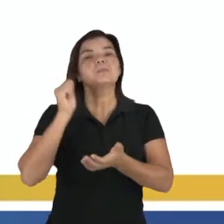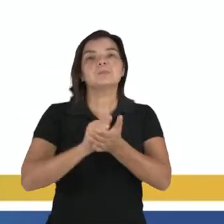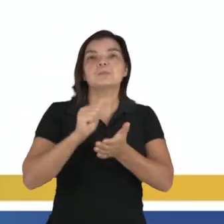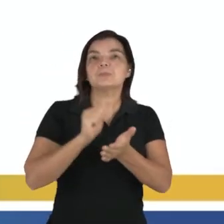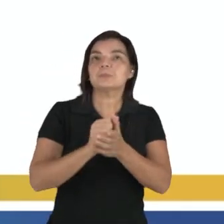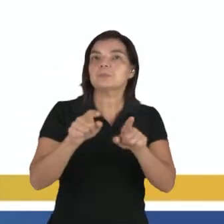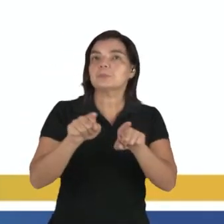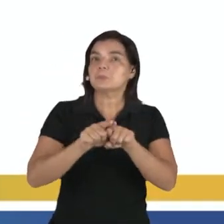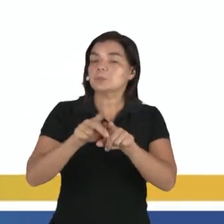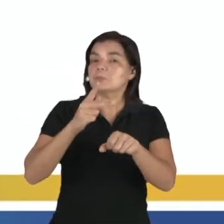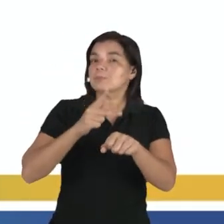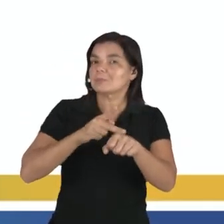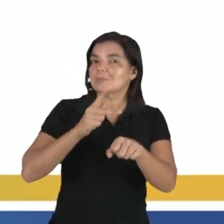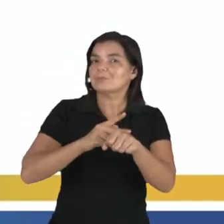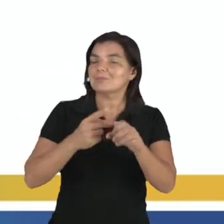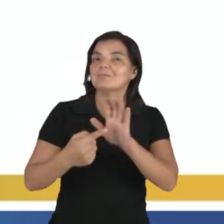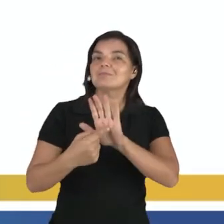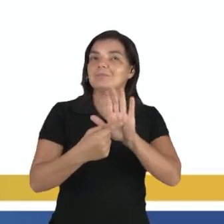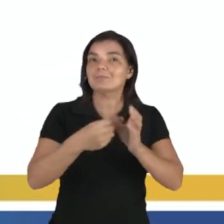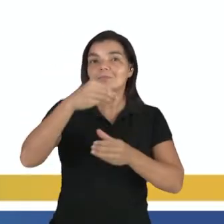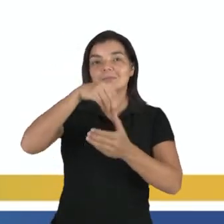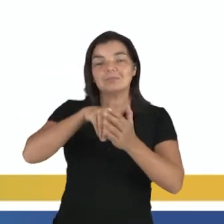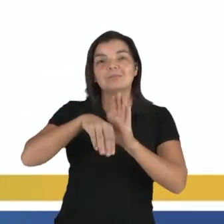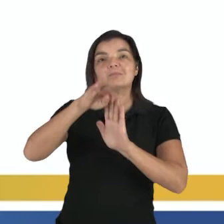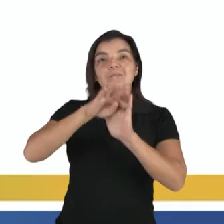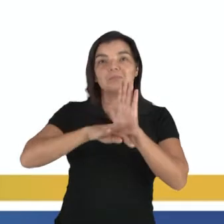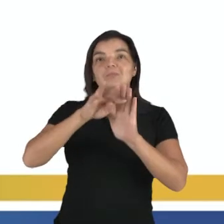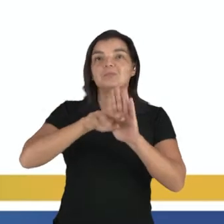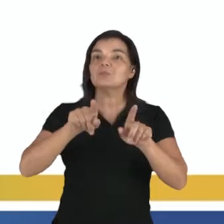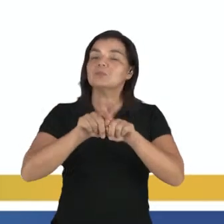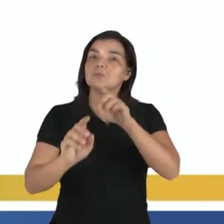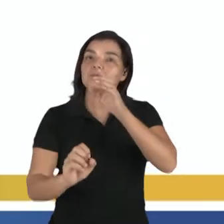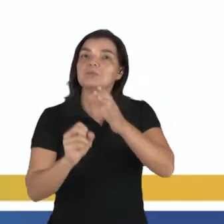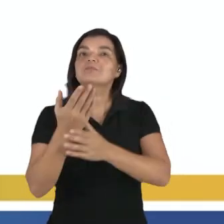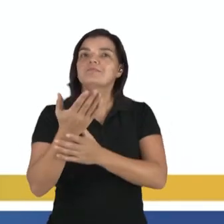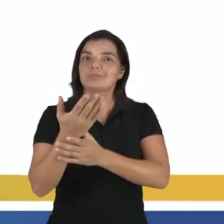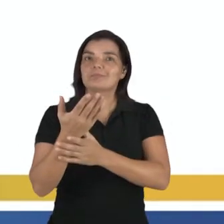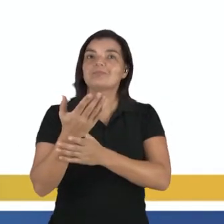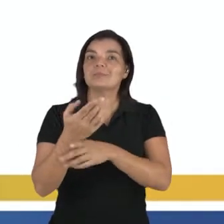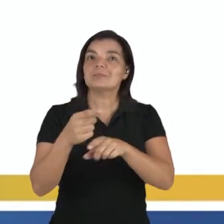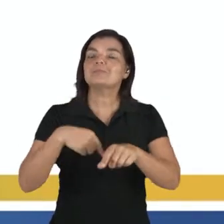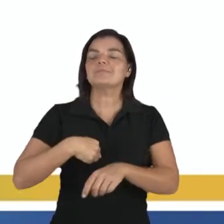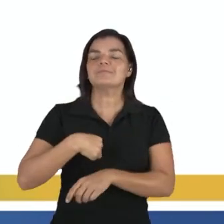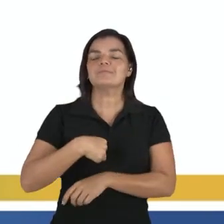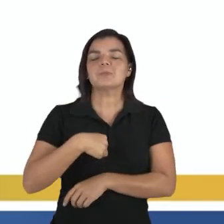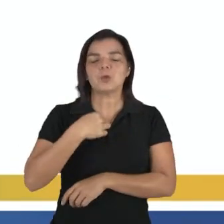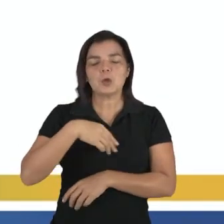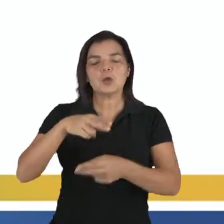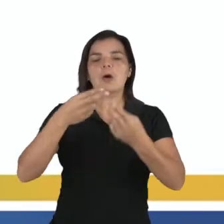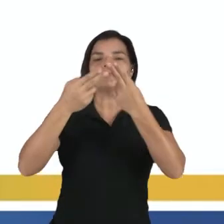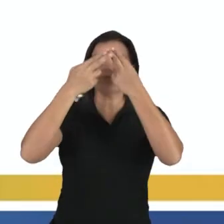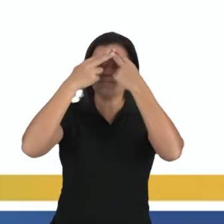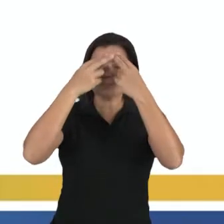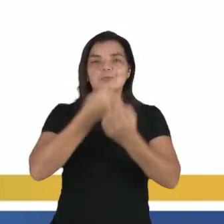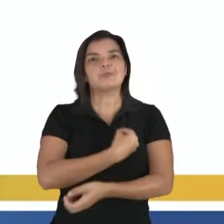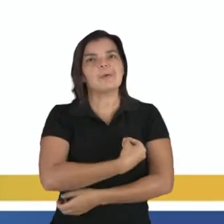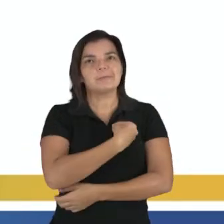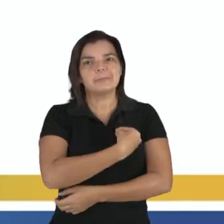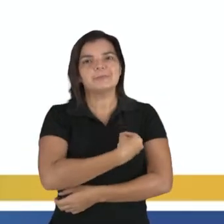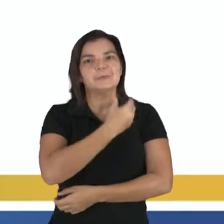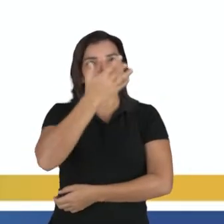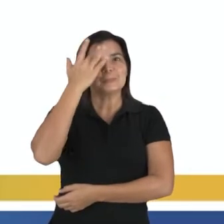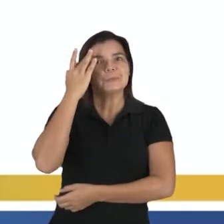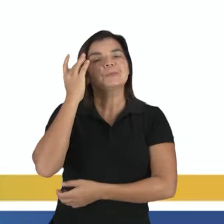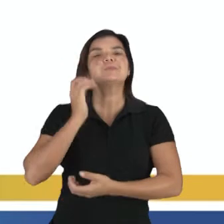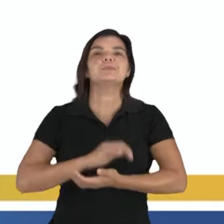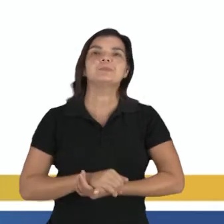Assim, as pedras mencionadas também podem indicar um acontecimento relevante e marcante para a vida de uma pessoa.